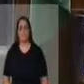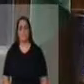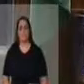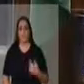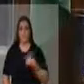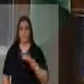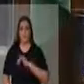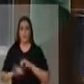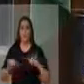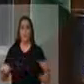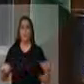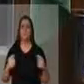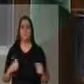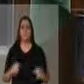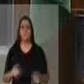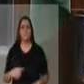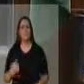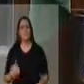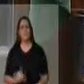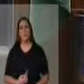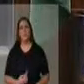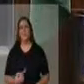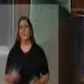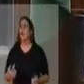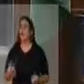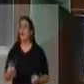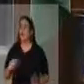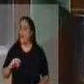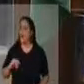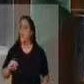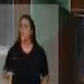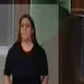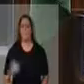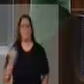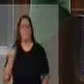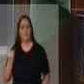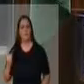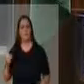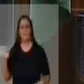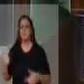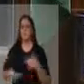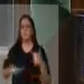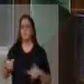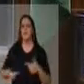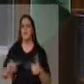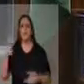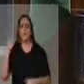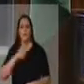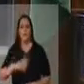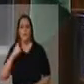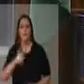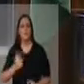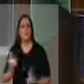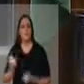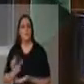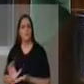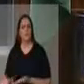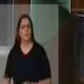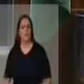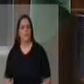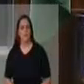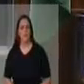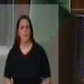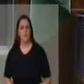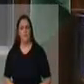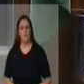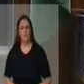aqui de fazer emendas ao orçamento para destinar recursos para o tratamento. Eu mesmo entreguei agora há pouco dia